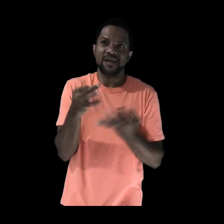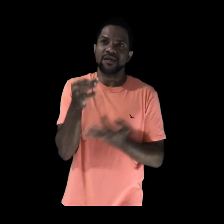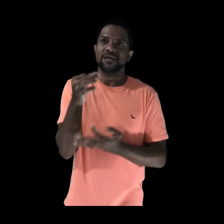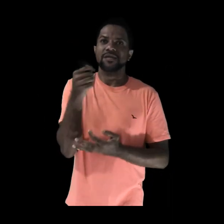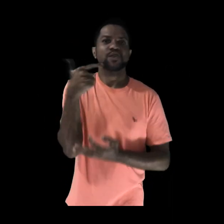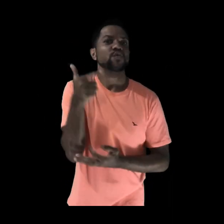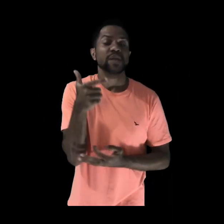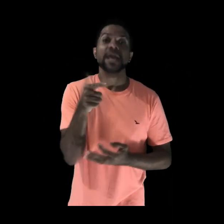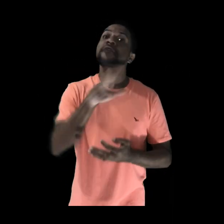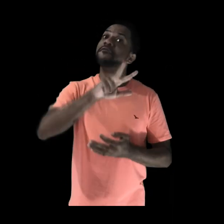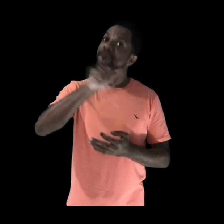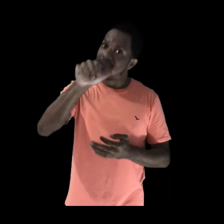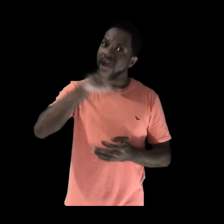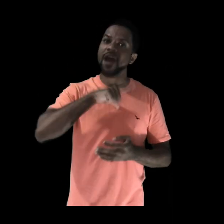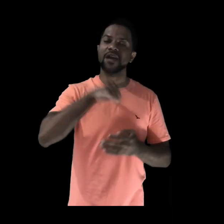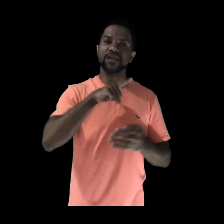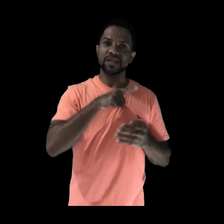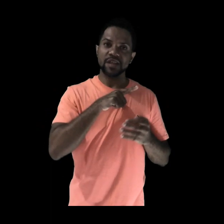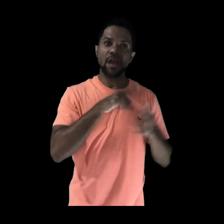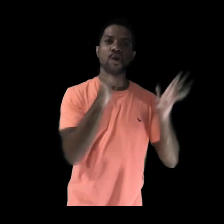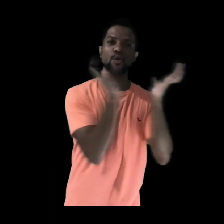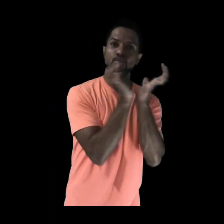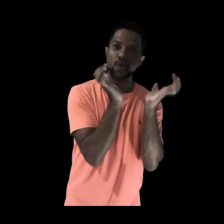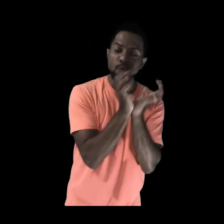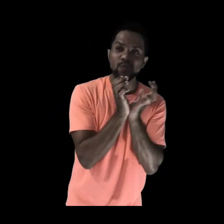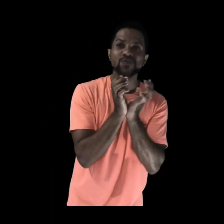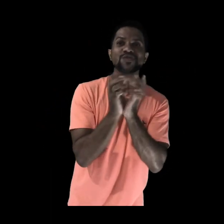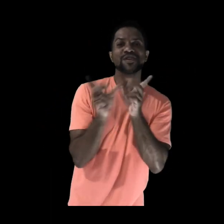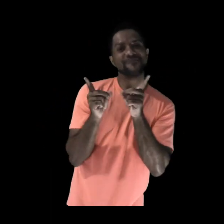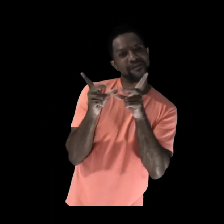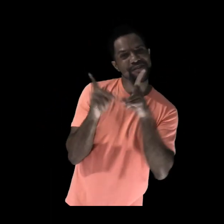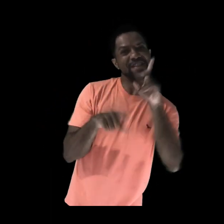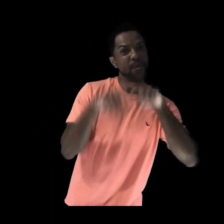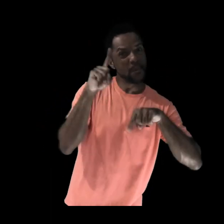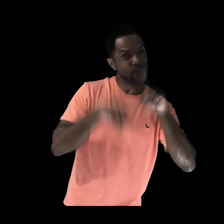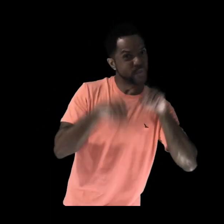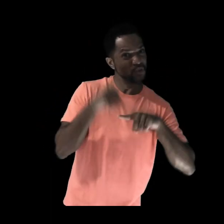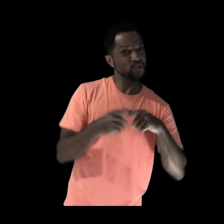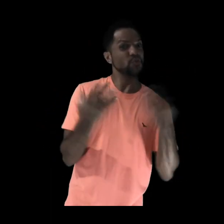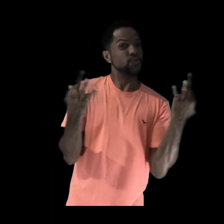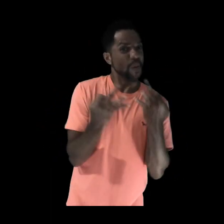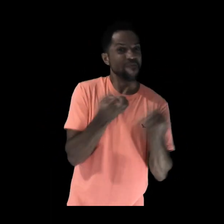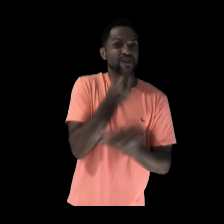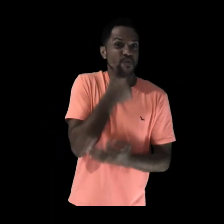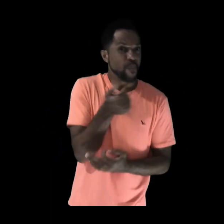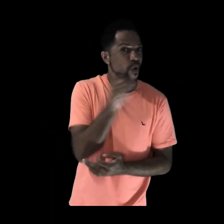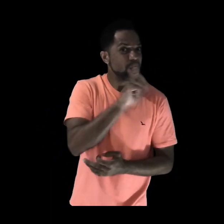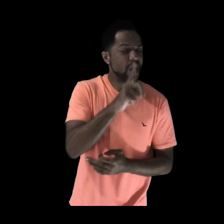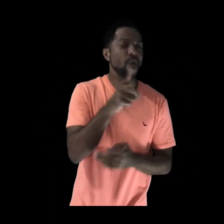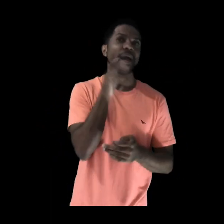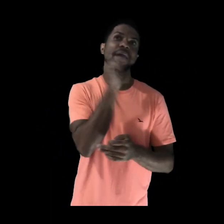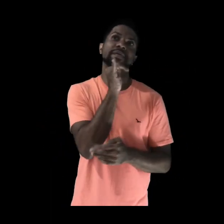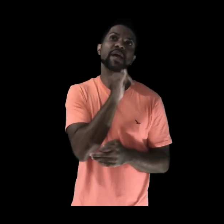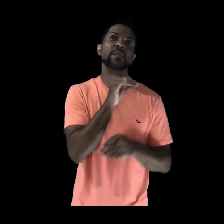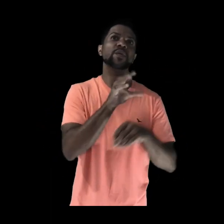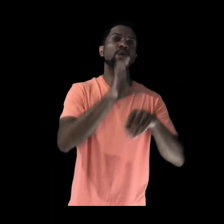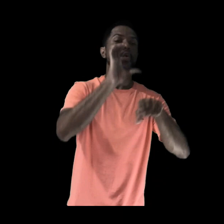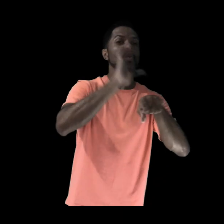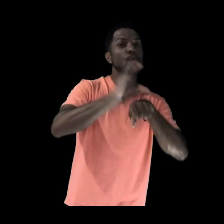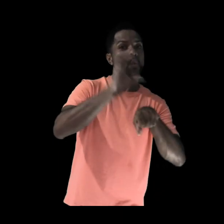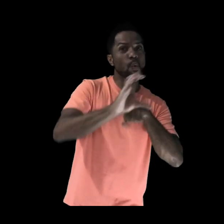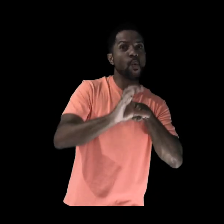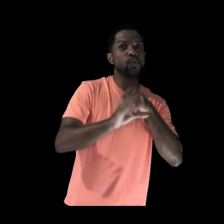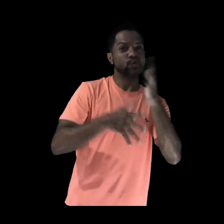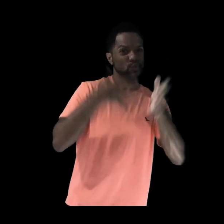vai acabar vendendo produtos que não cumprem com aquilo que estão sendo prometidos. Então, uma coisa que a gente precisa ter cuidado é com esses cursos